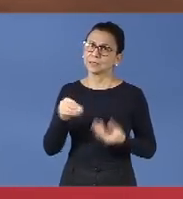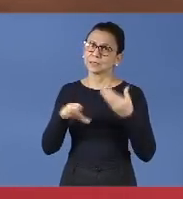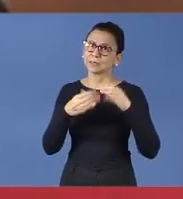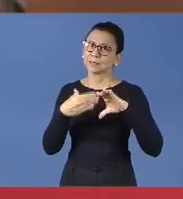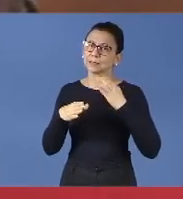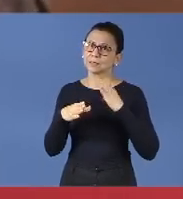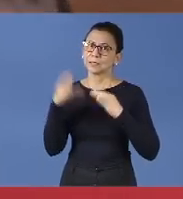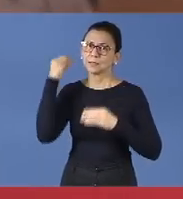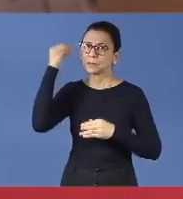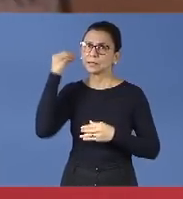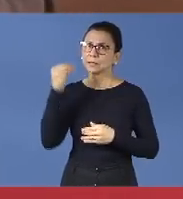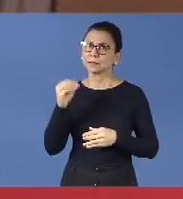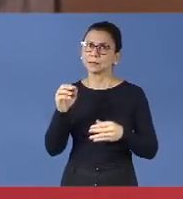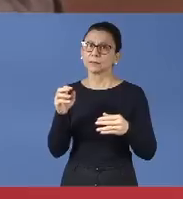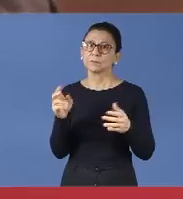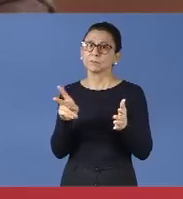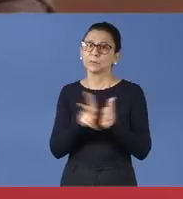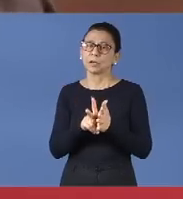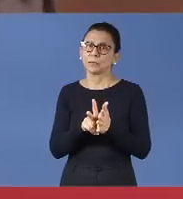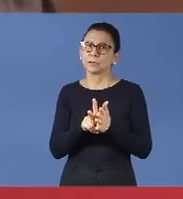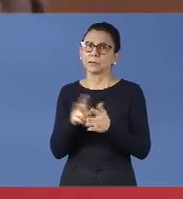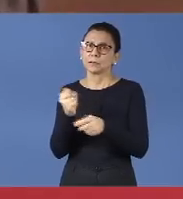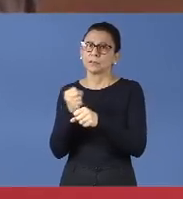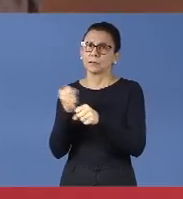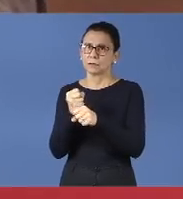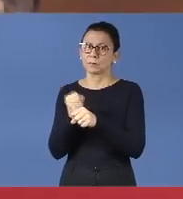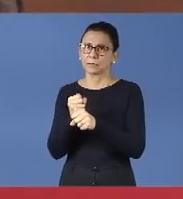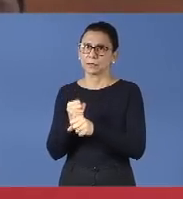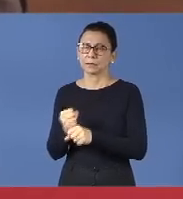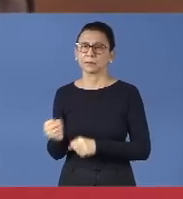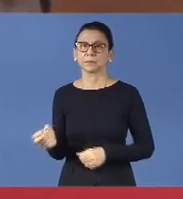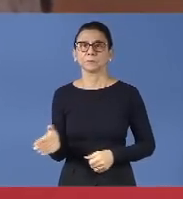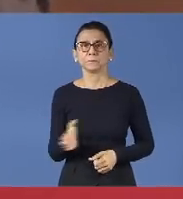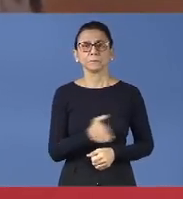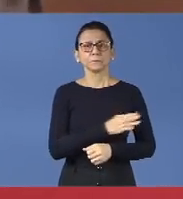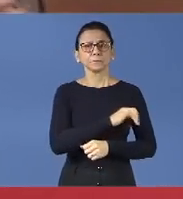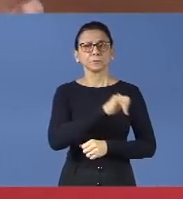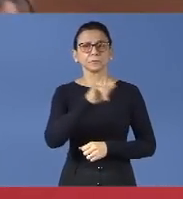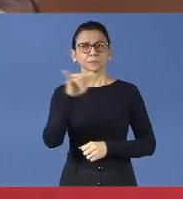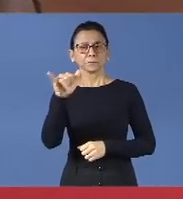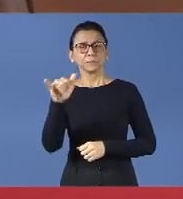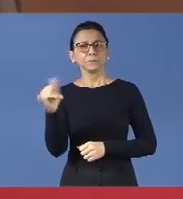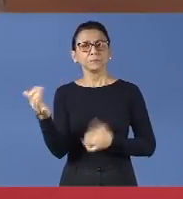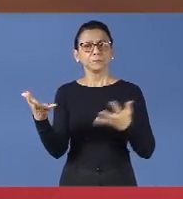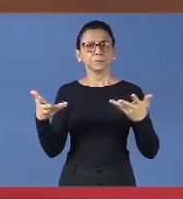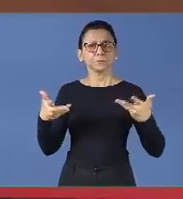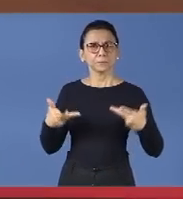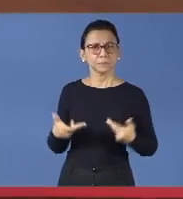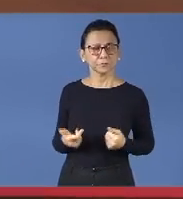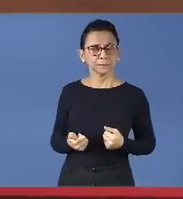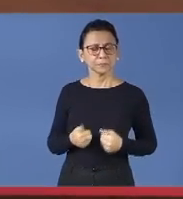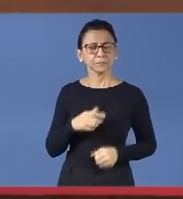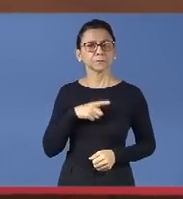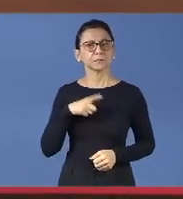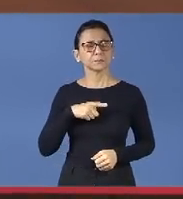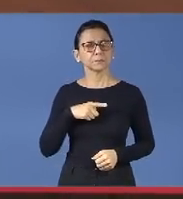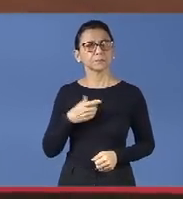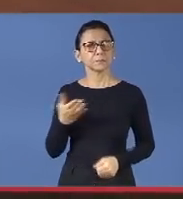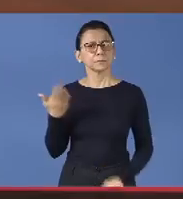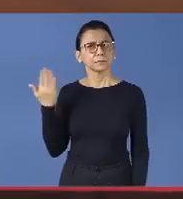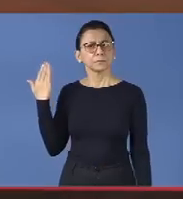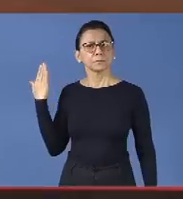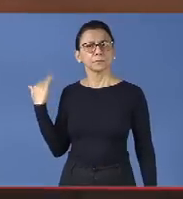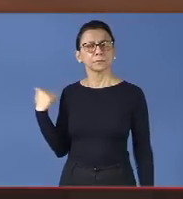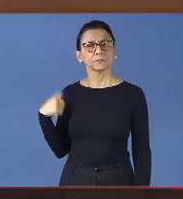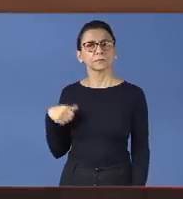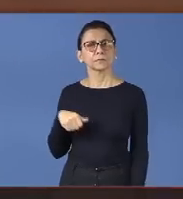experiência. E eu queria dar aqui também uma informação extraordinária, nós tivemos há dias atrás um grupo